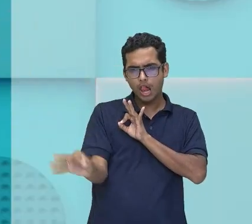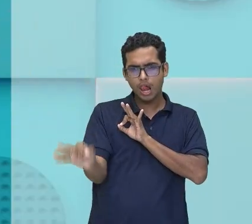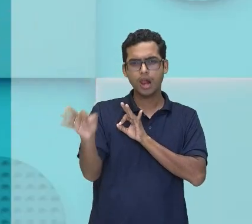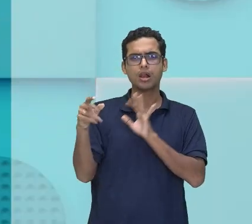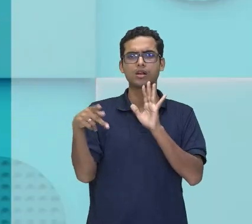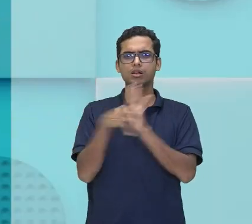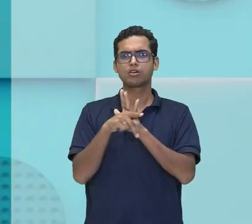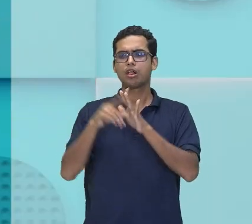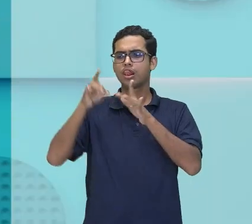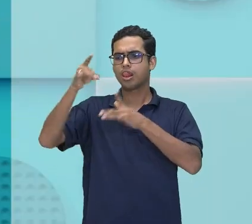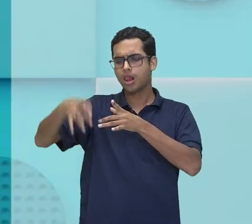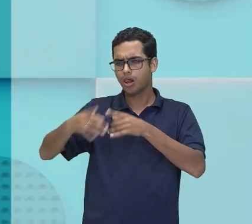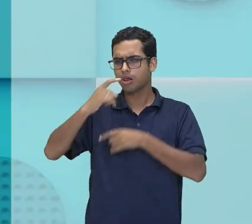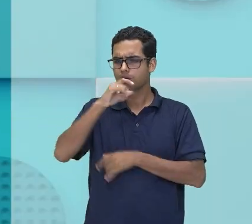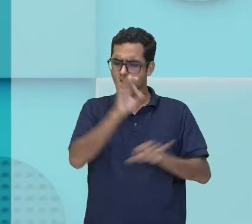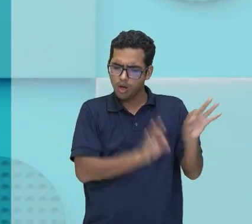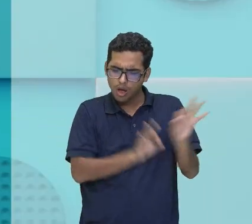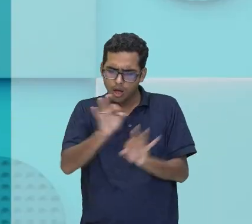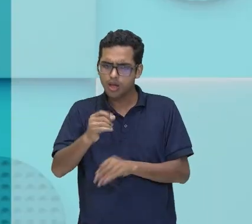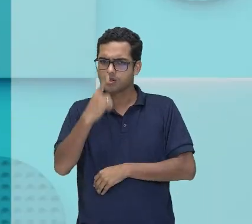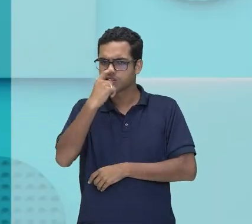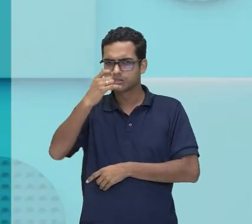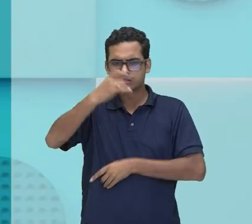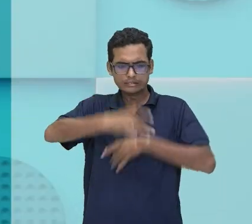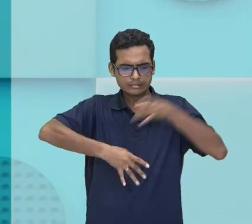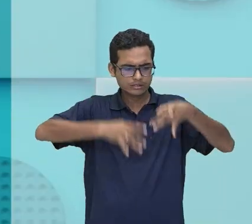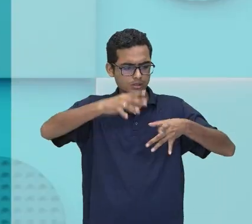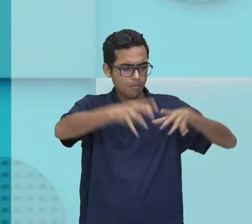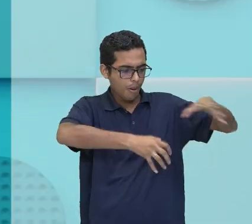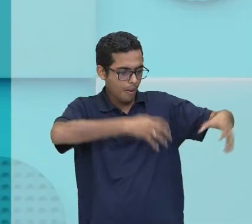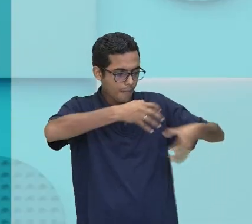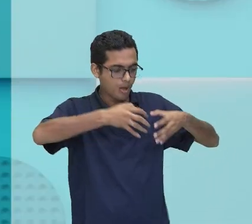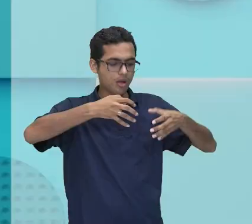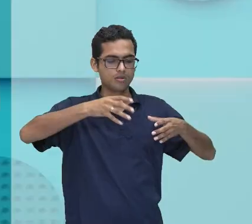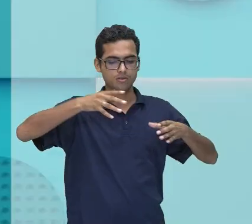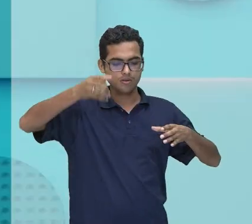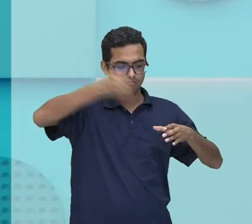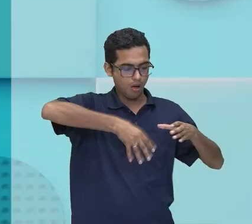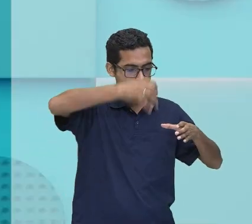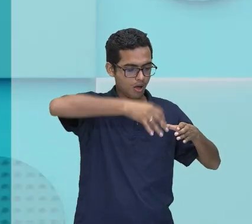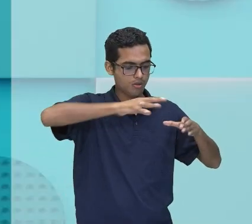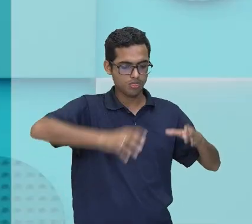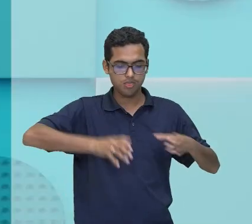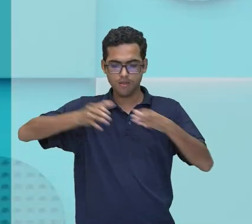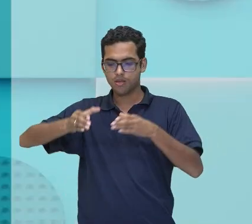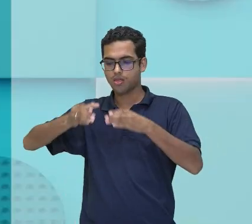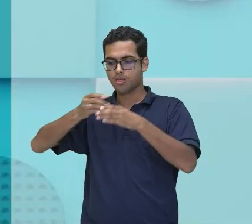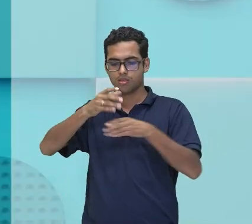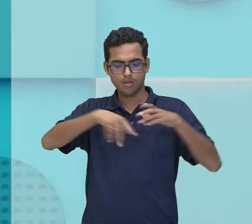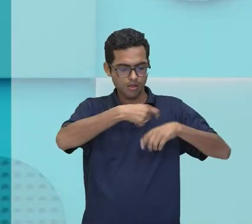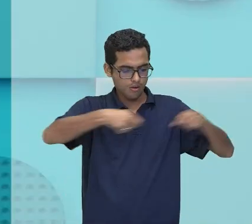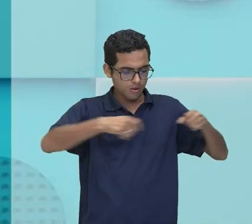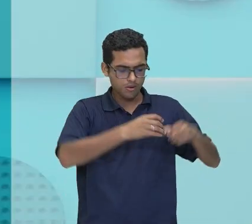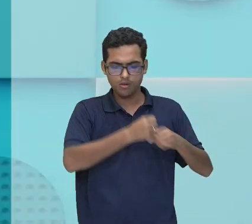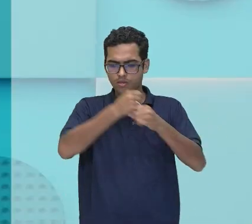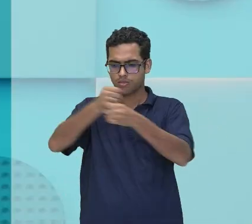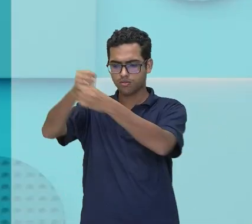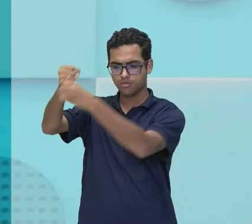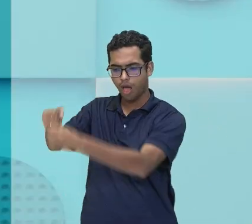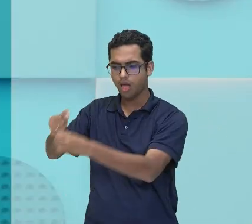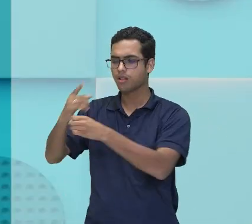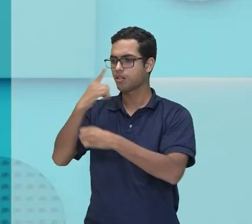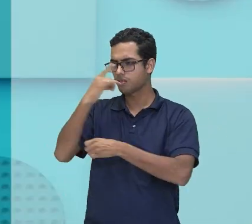lá, pegue suas plantinhas, cuidado com essas águas na plantinha, né? Nos alimentos, enfim. Todo mundo fazendo a sua